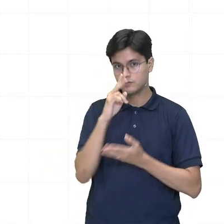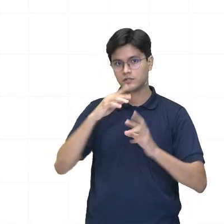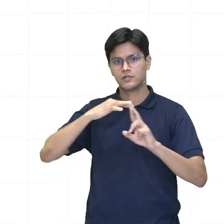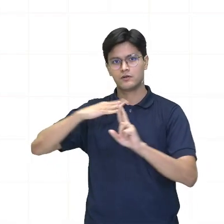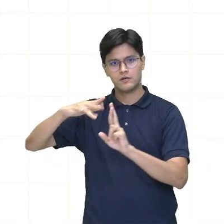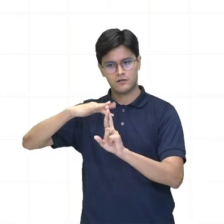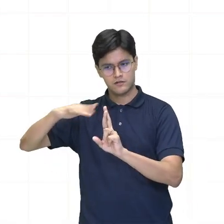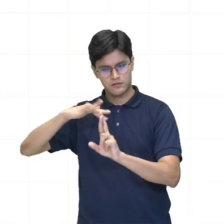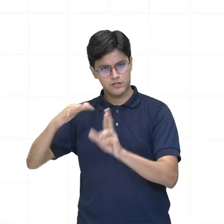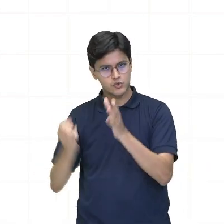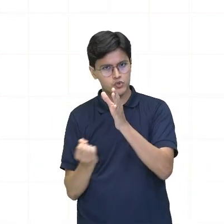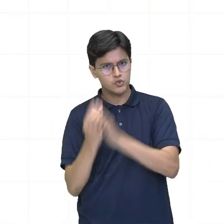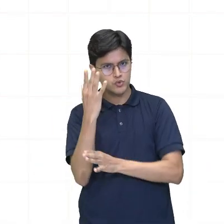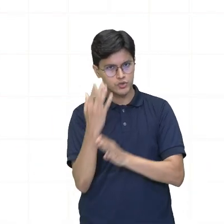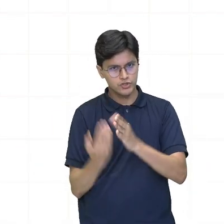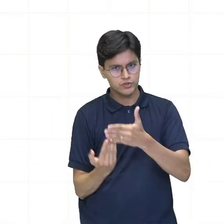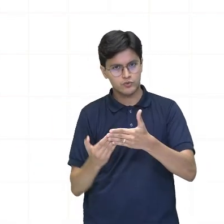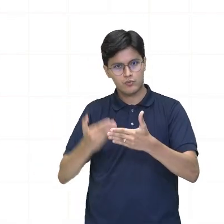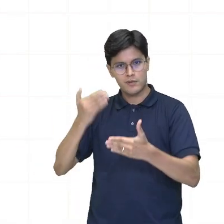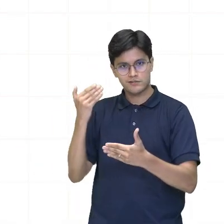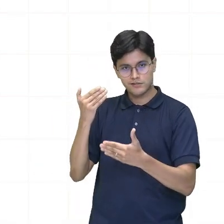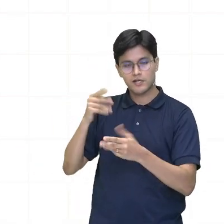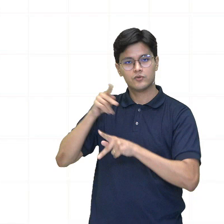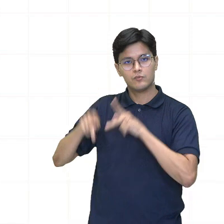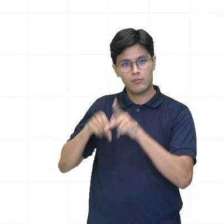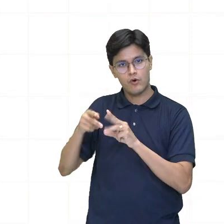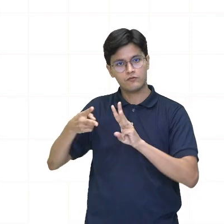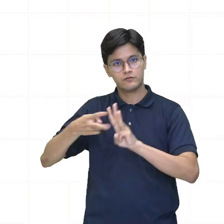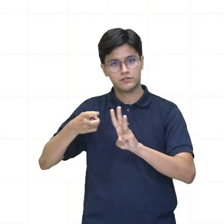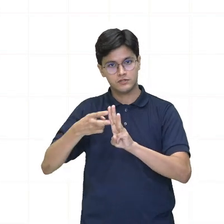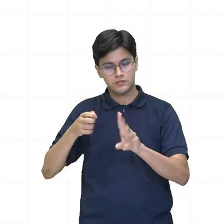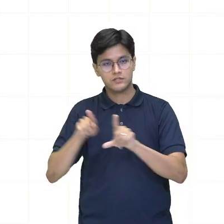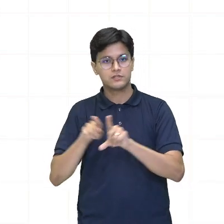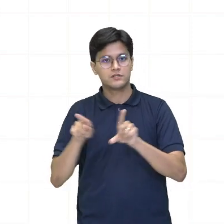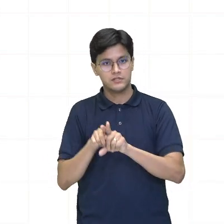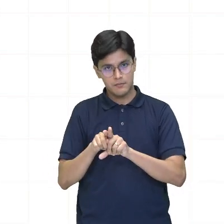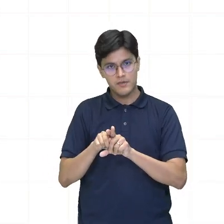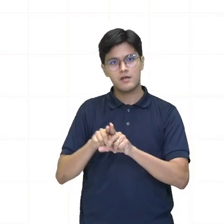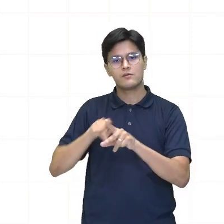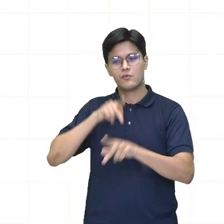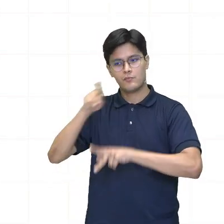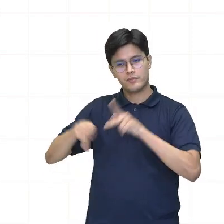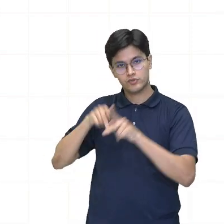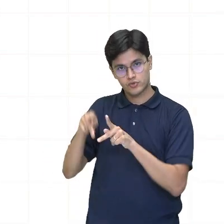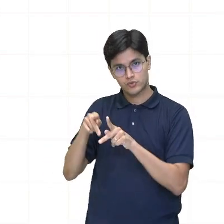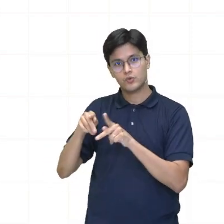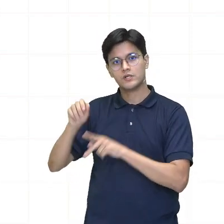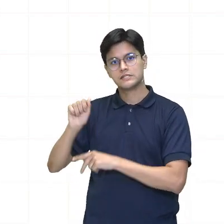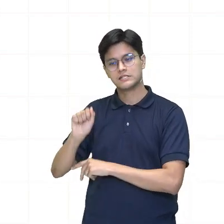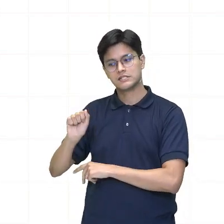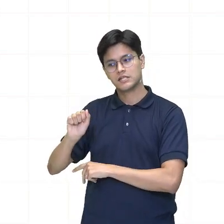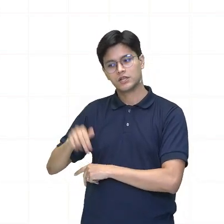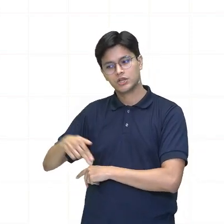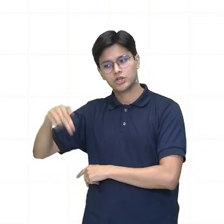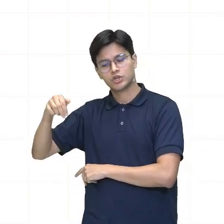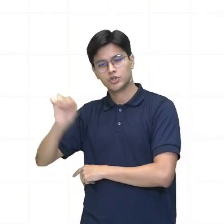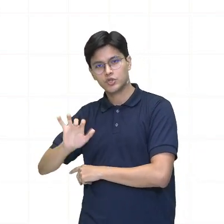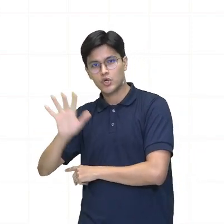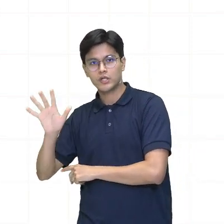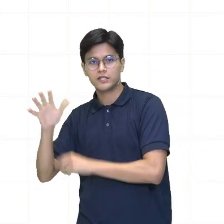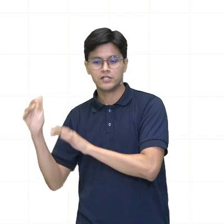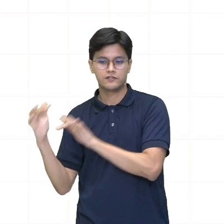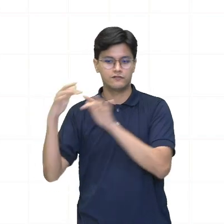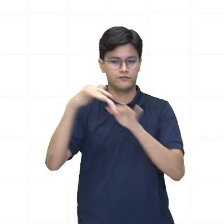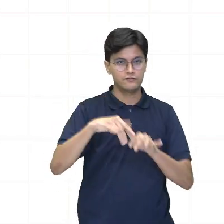de nordestinos que vieram para a região e aprenderam, né, justamente o cotidiano da